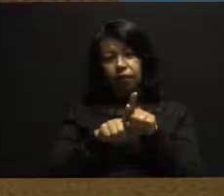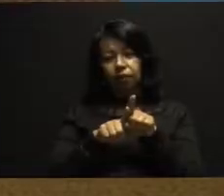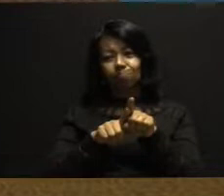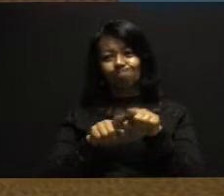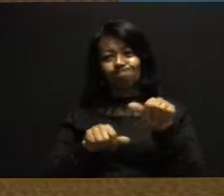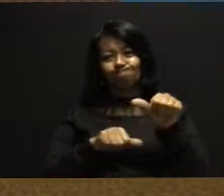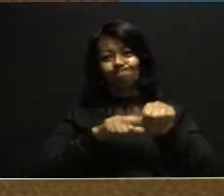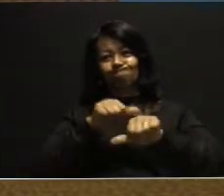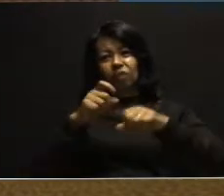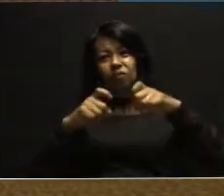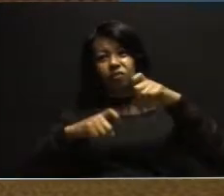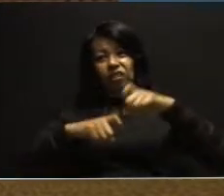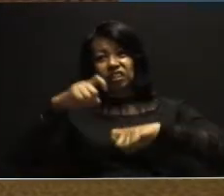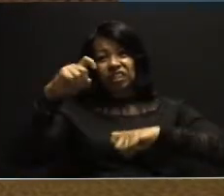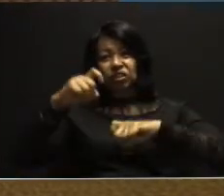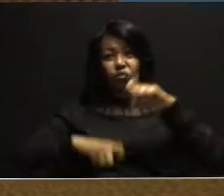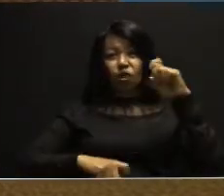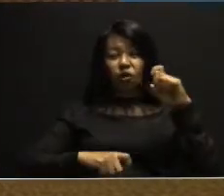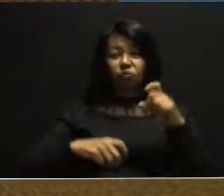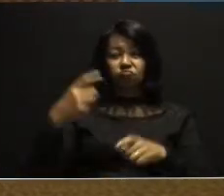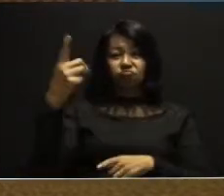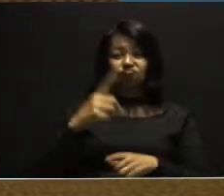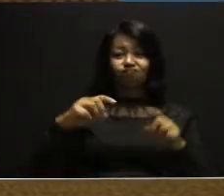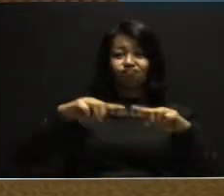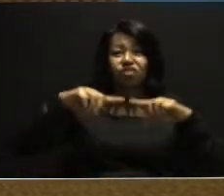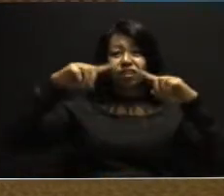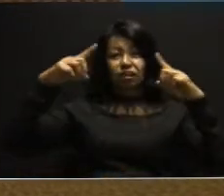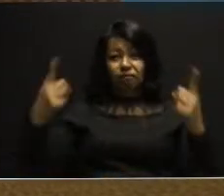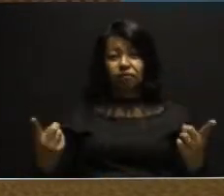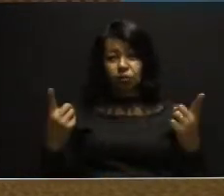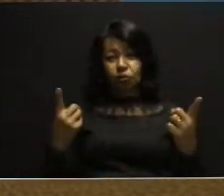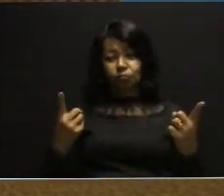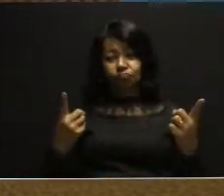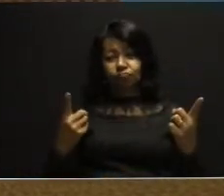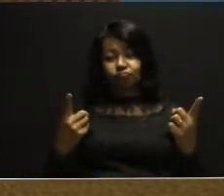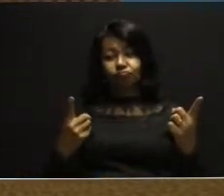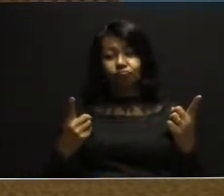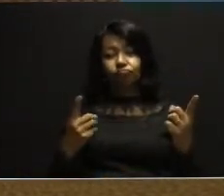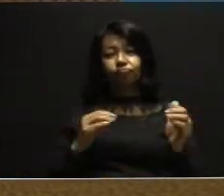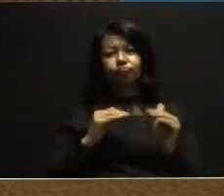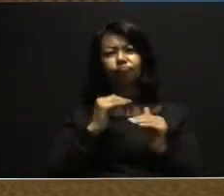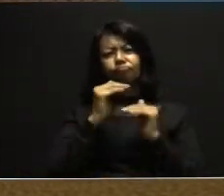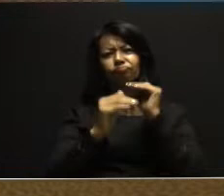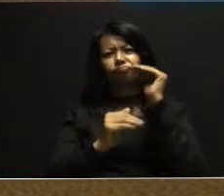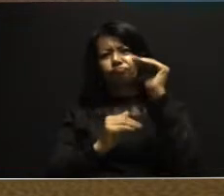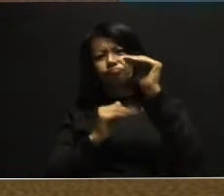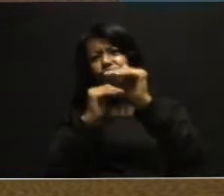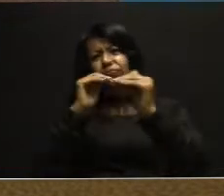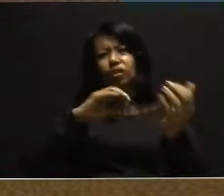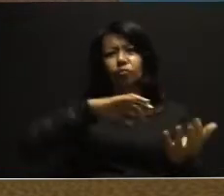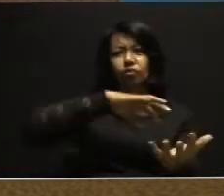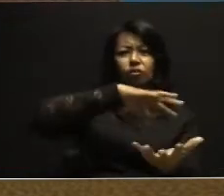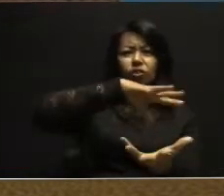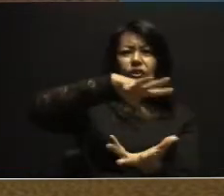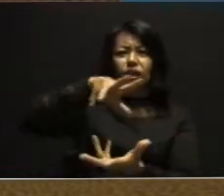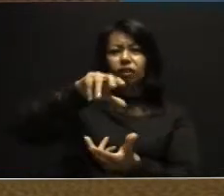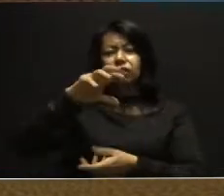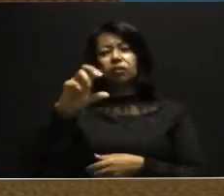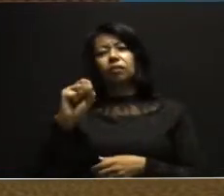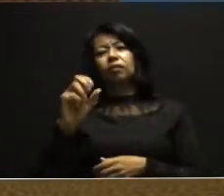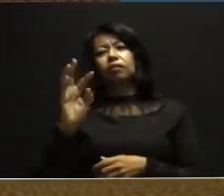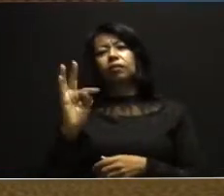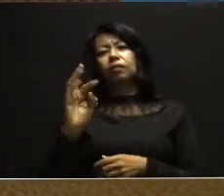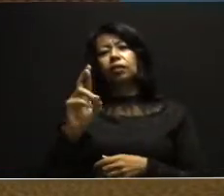sexual, quantas transformações, que desafio. Os programas mundiais de esterilização e